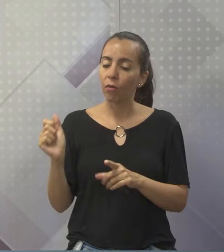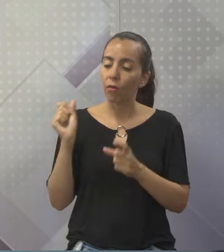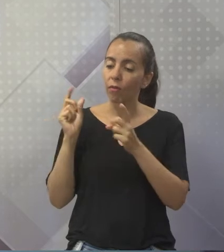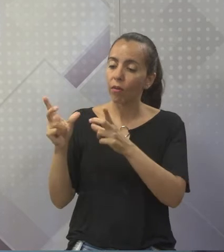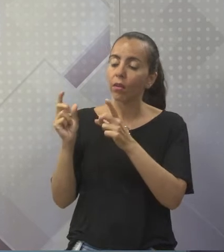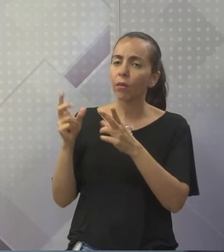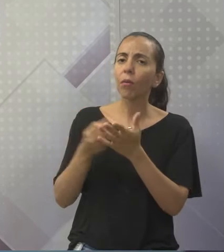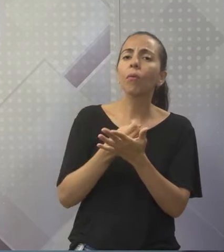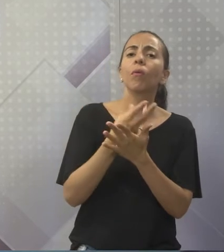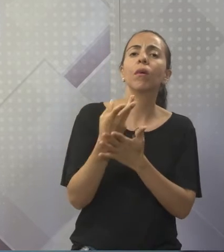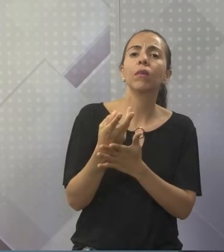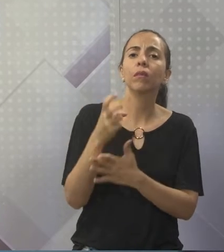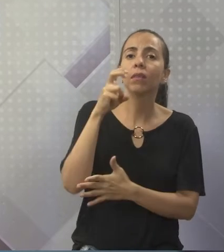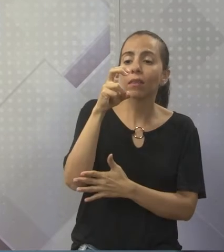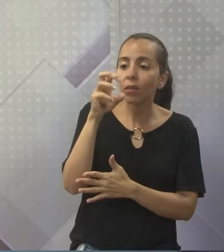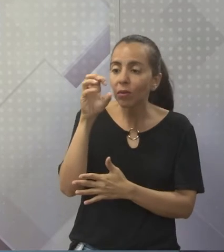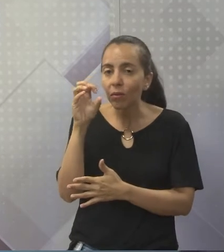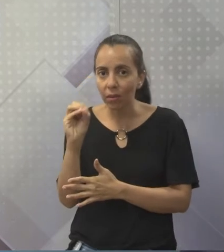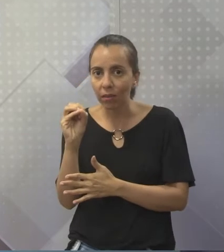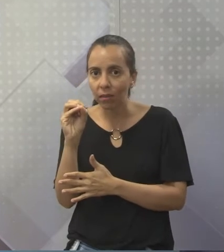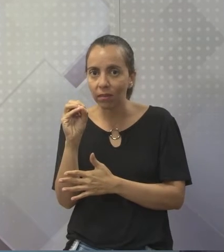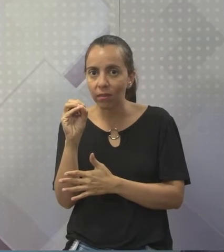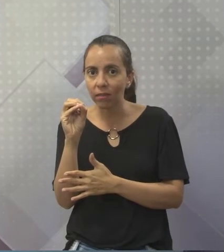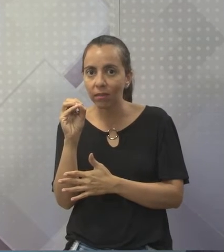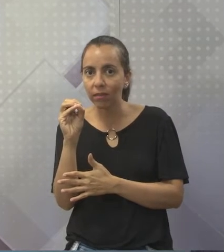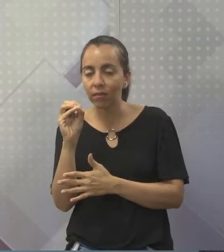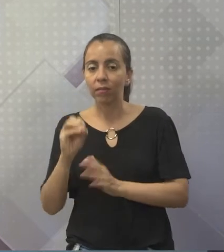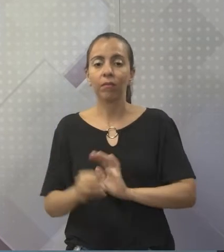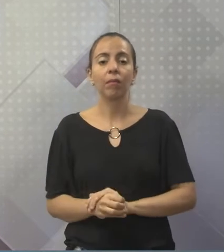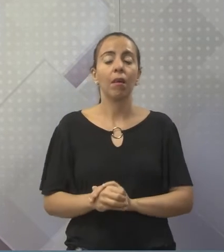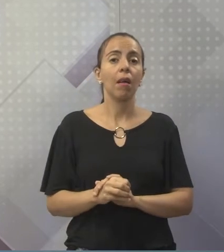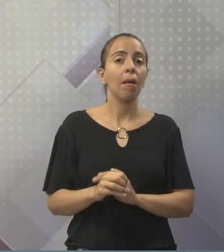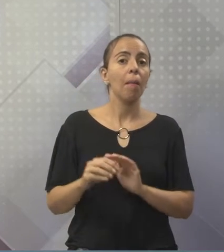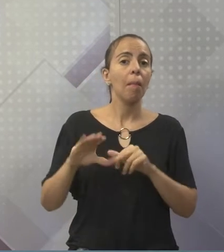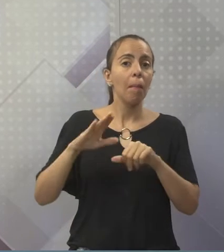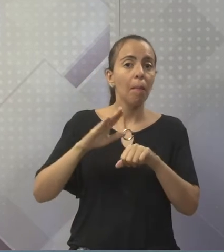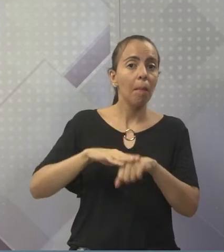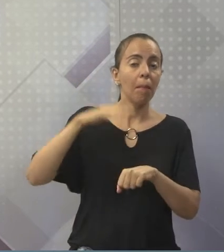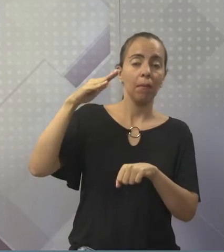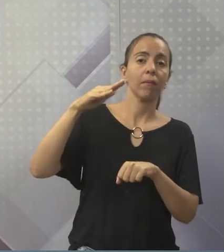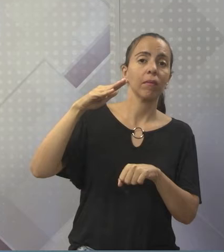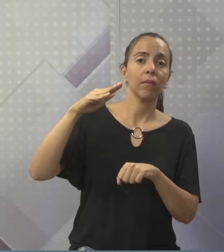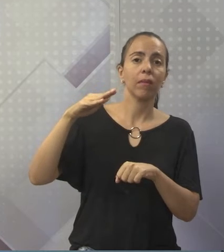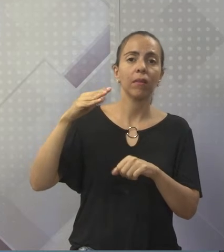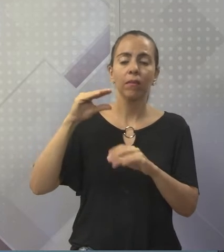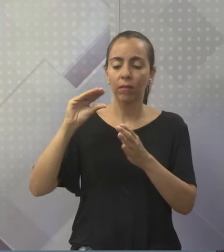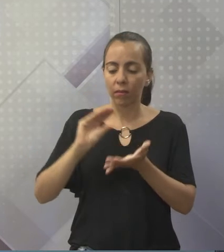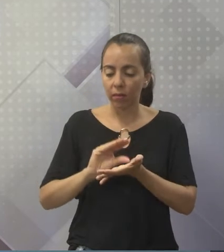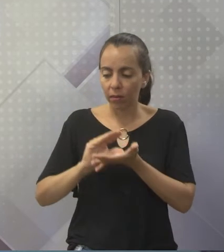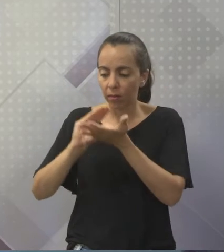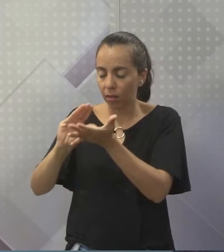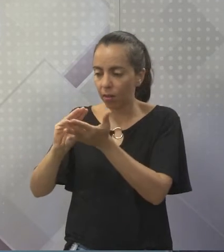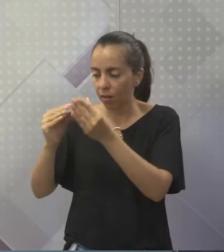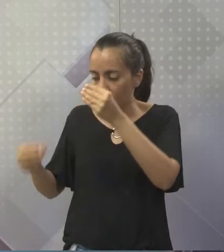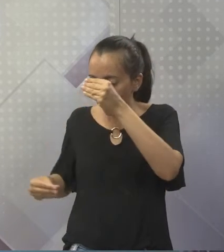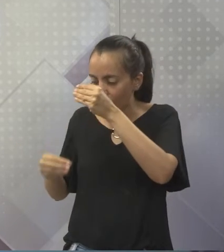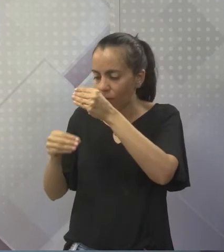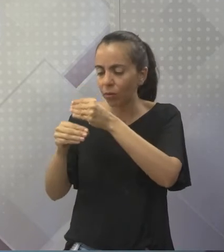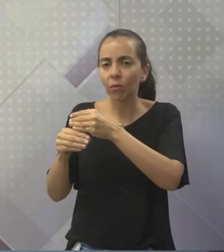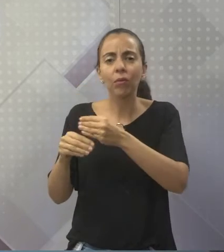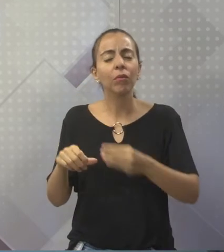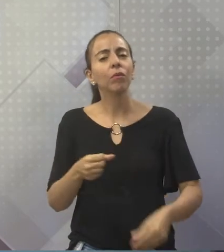ele ganhou a mais neste mês? Qual foi o salário dele neste mês de